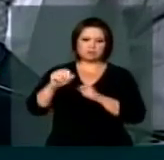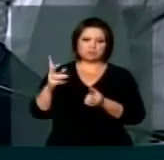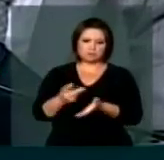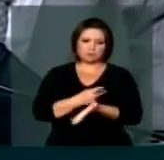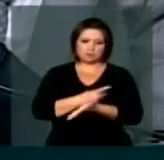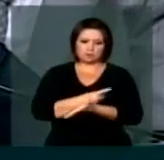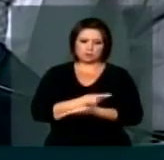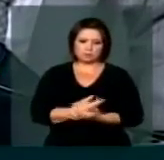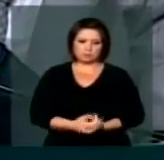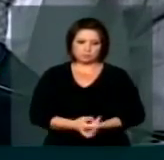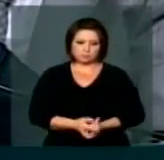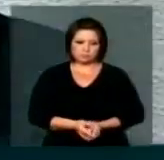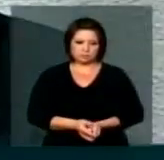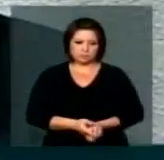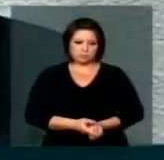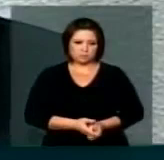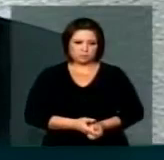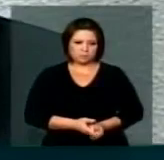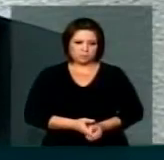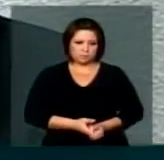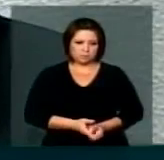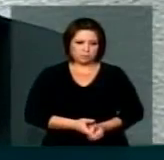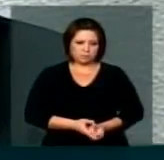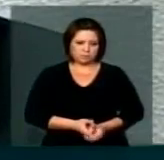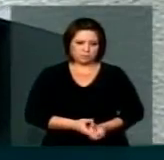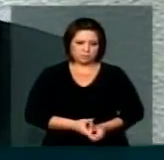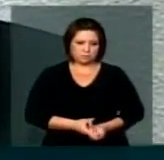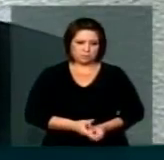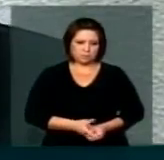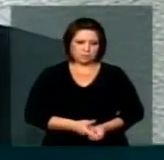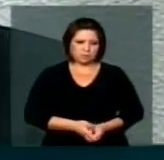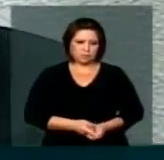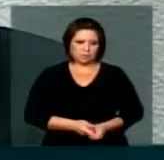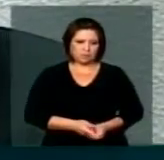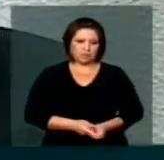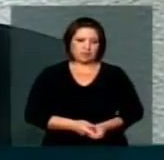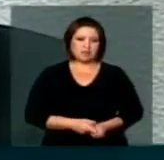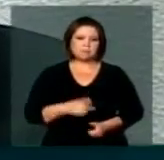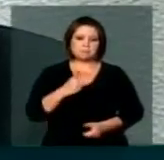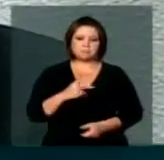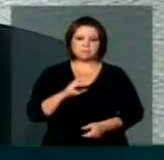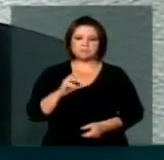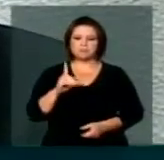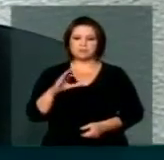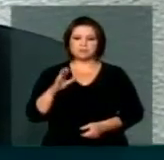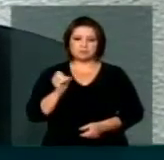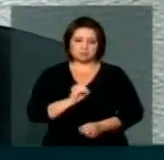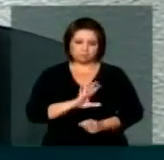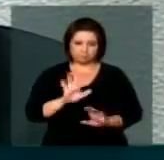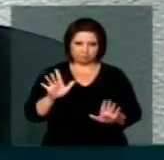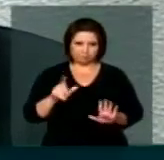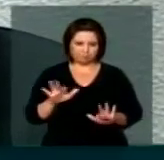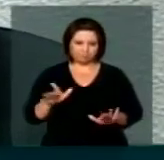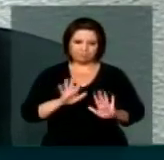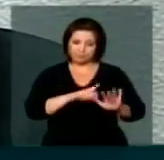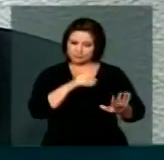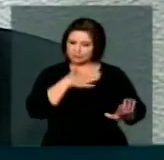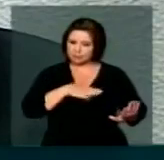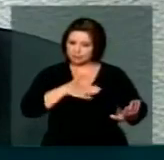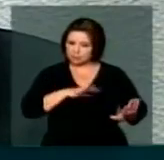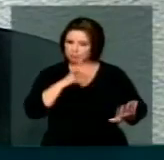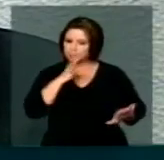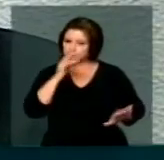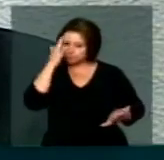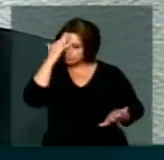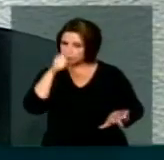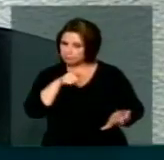aconteceu. Não, Furapoço é a diretoria de exploração e produção. Calma. Todos nós sabíamos o caminho. Tá bom. Eu quero